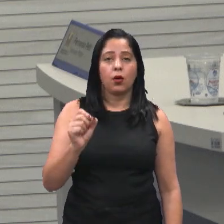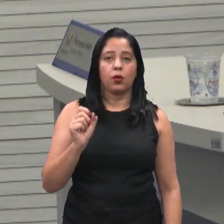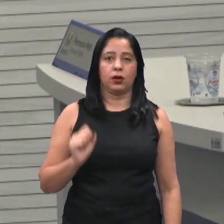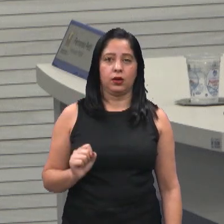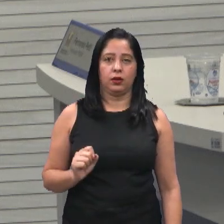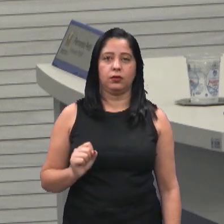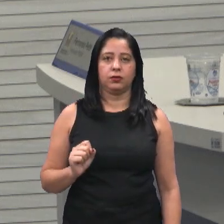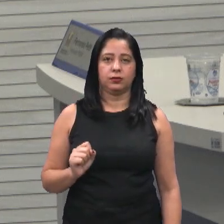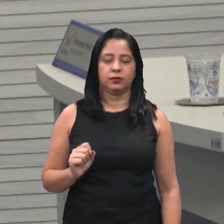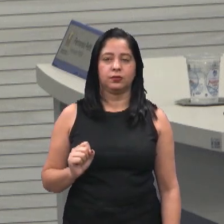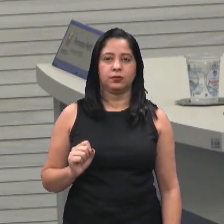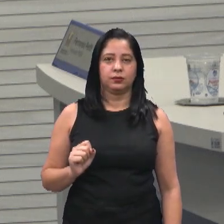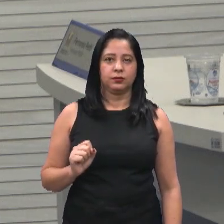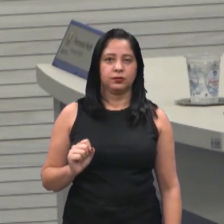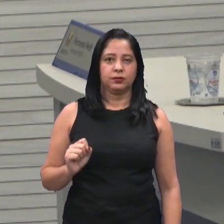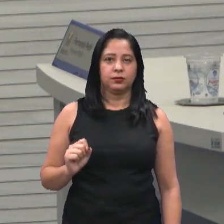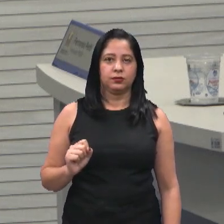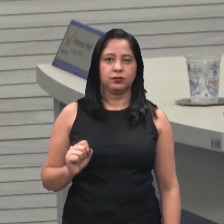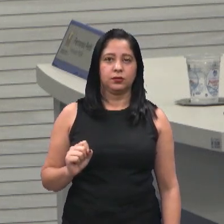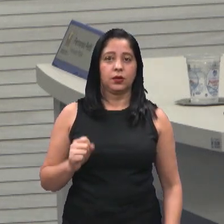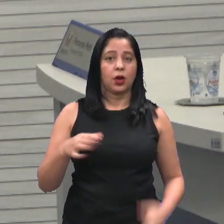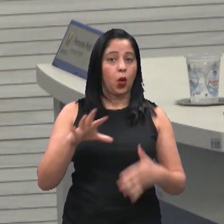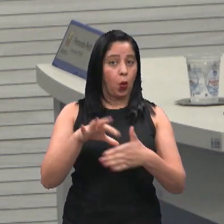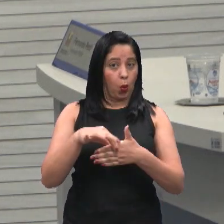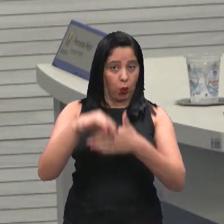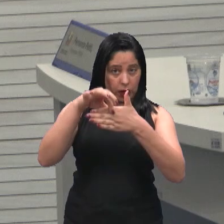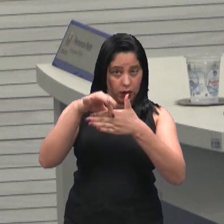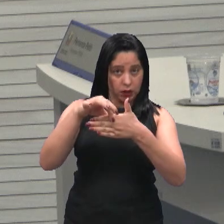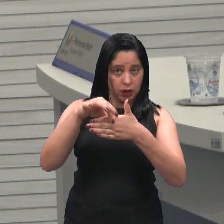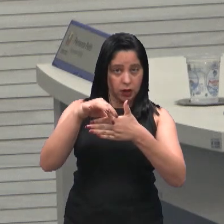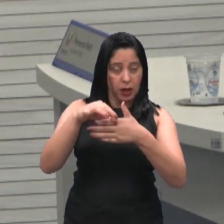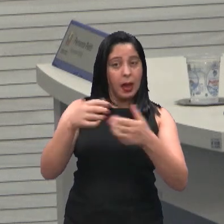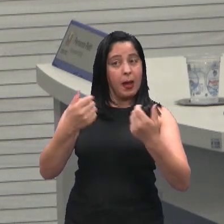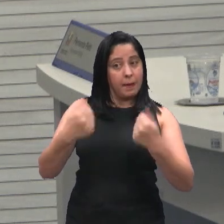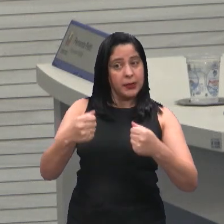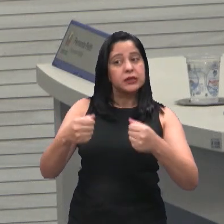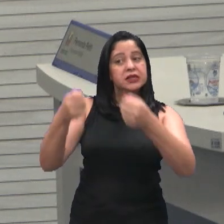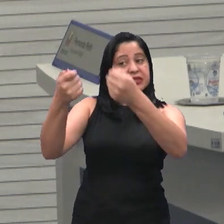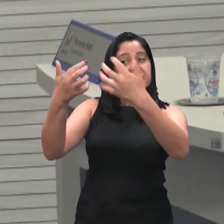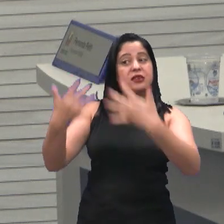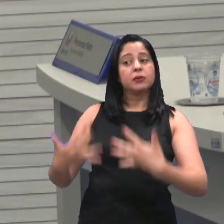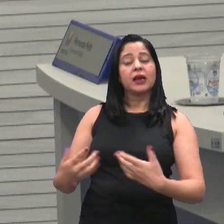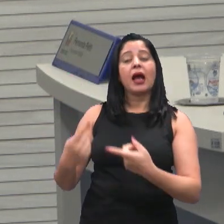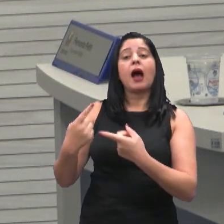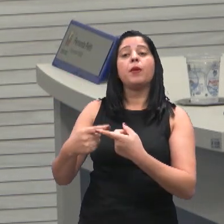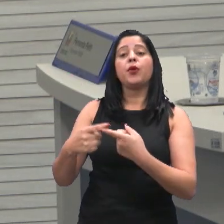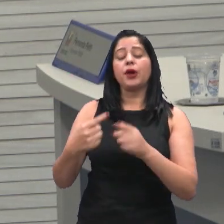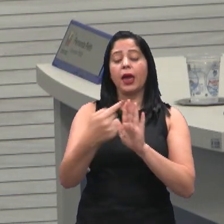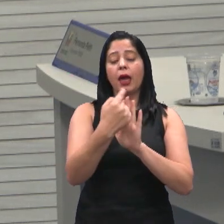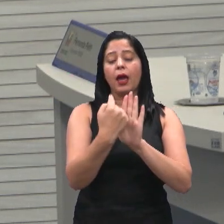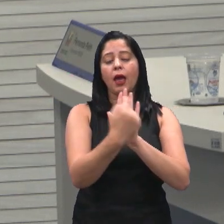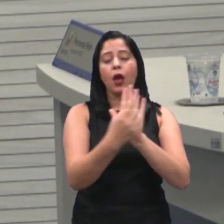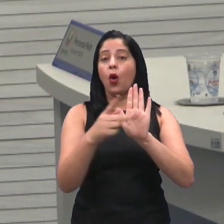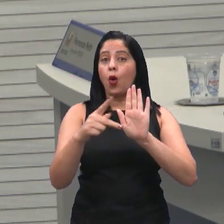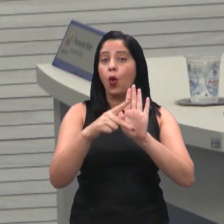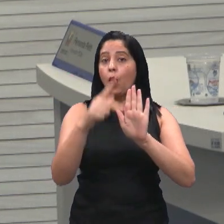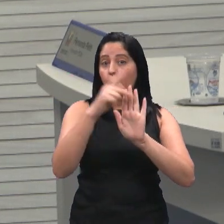louvável que o líder explicasse para as pessoas por que está adiando o projeto. As pessoas vêm das suas